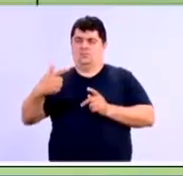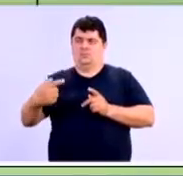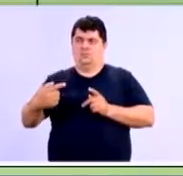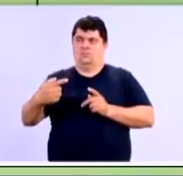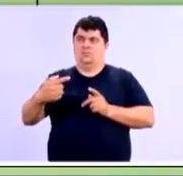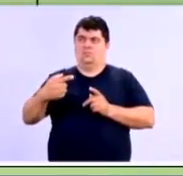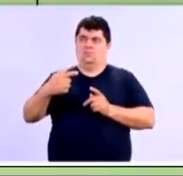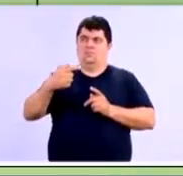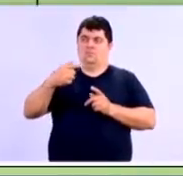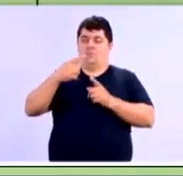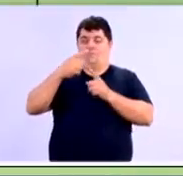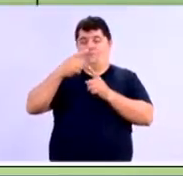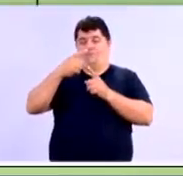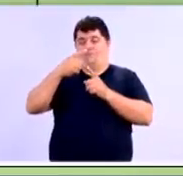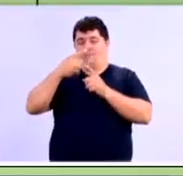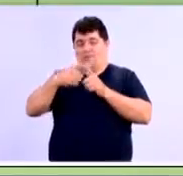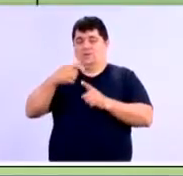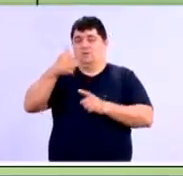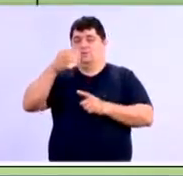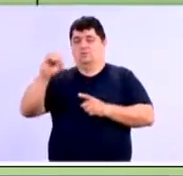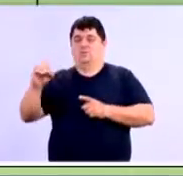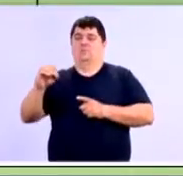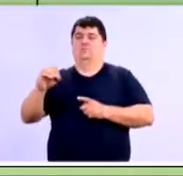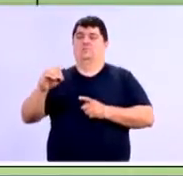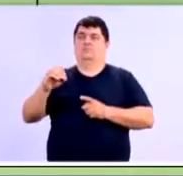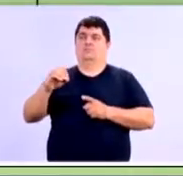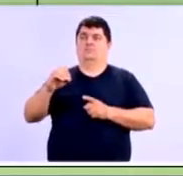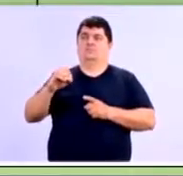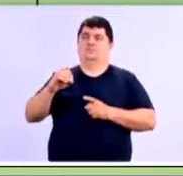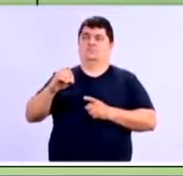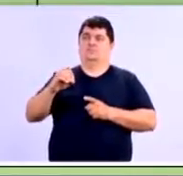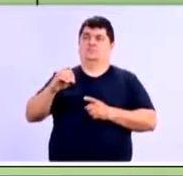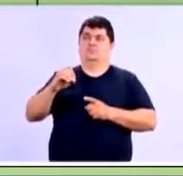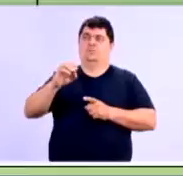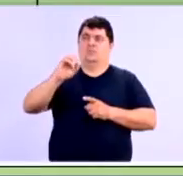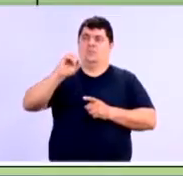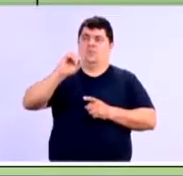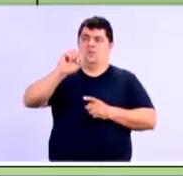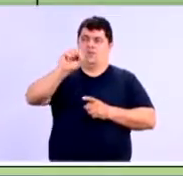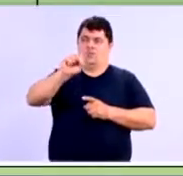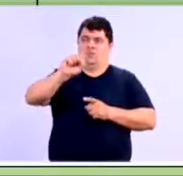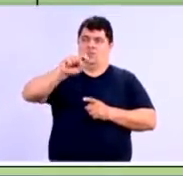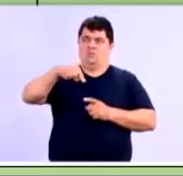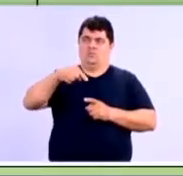0,0817 vezes 100, que dá